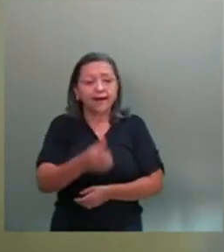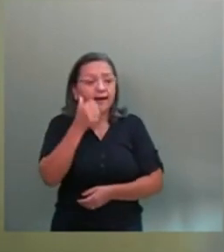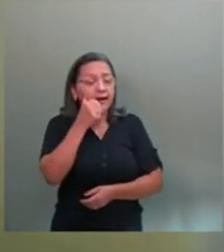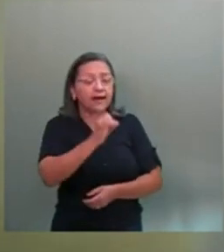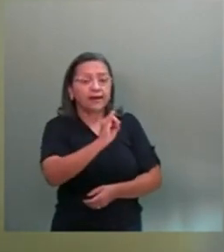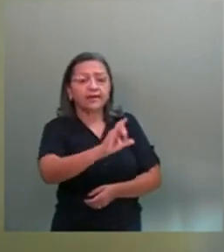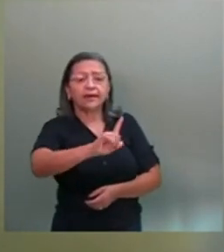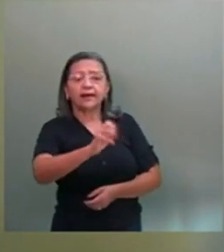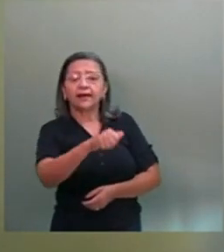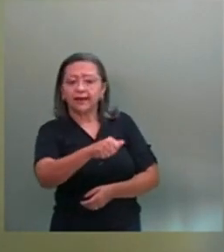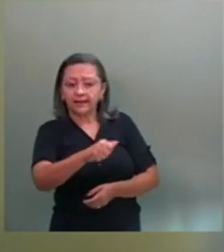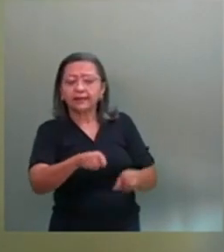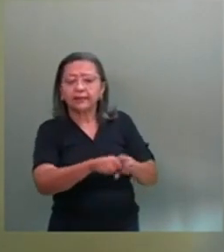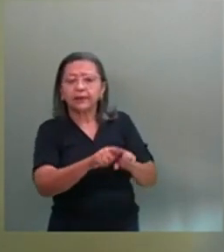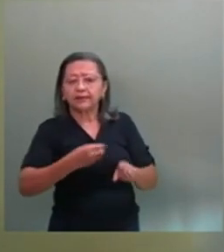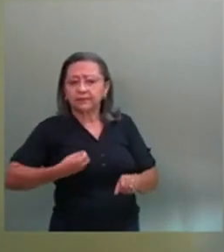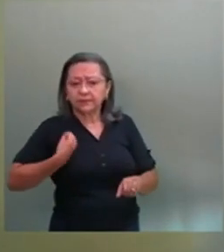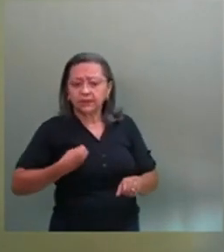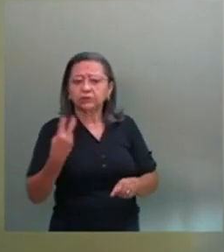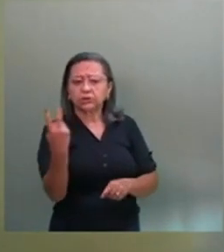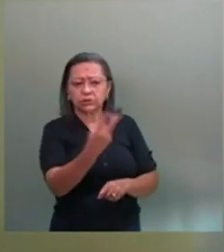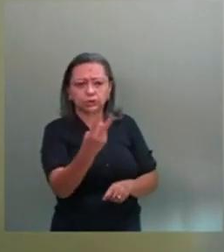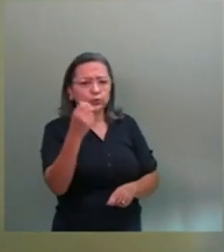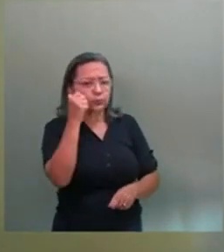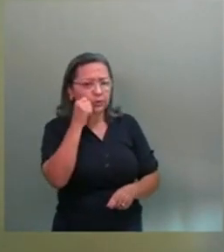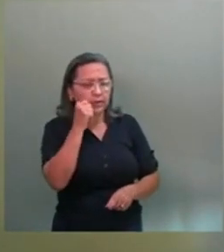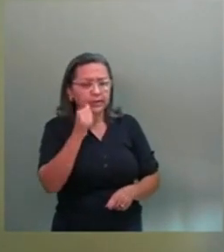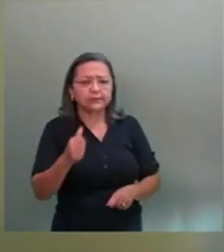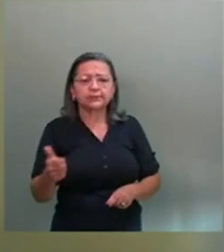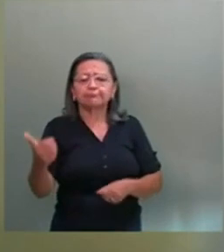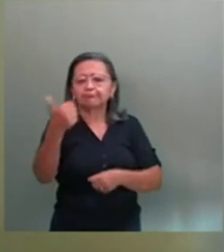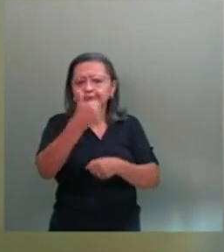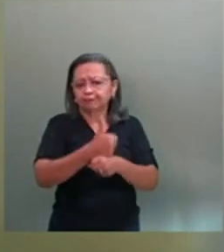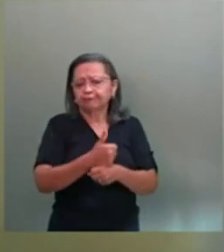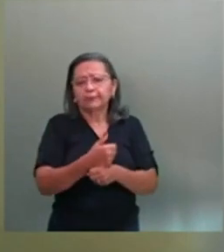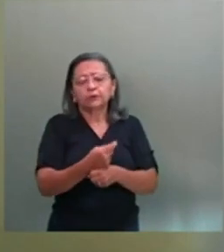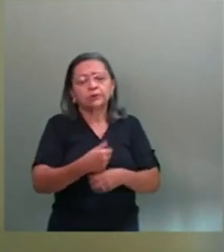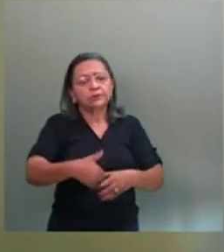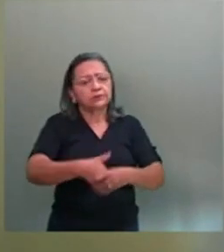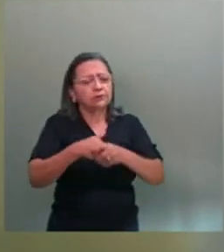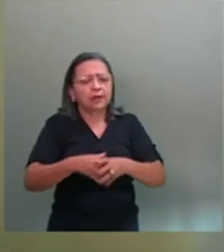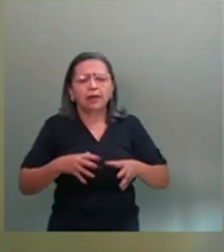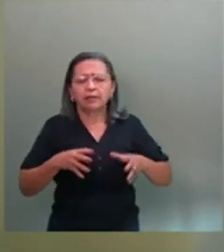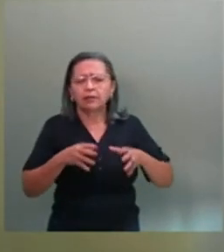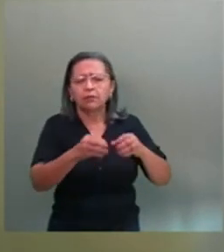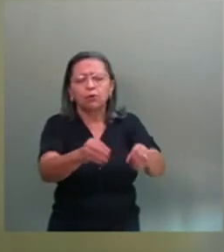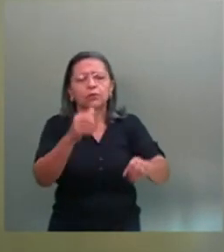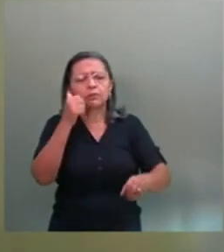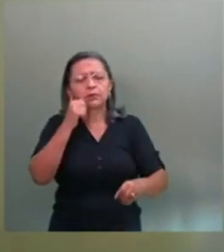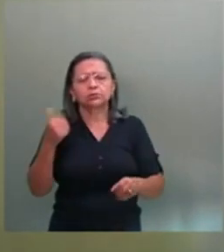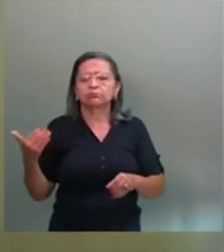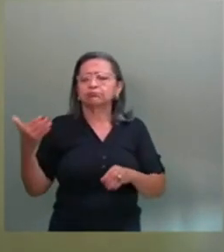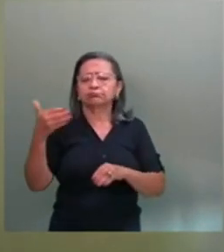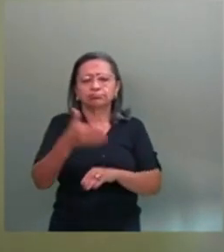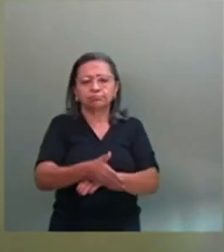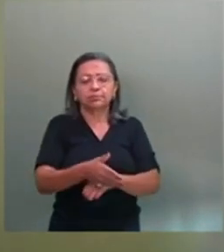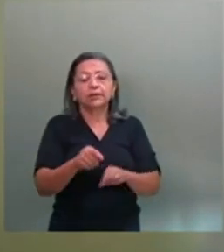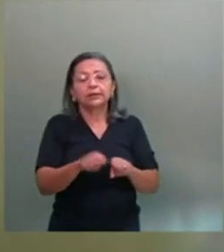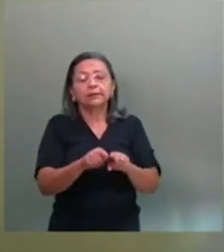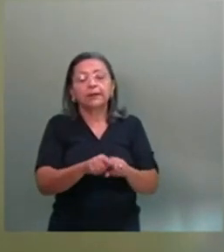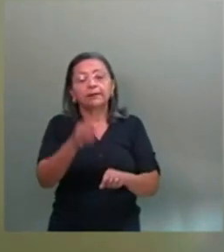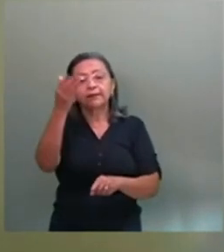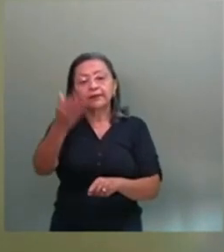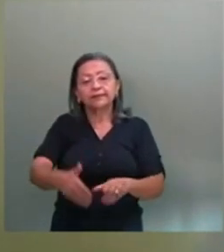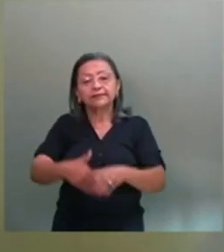encontra presente, as duas mulheres, em nome delas, saudar a todas as que estão participando, e ao